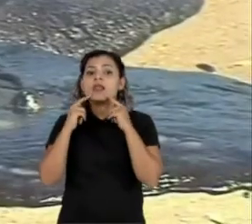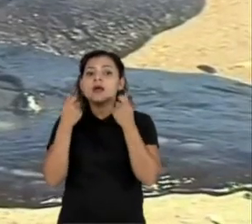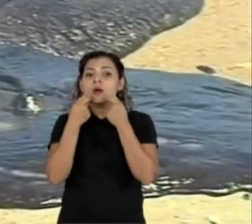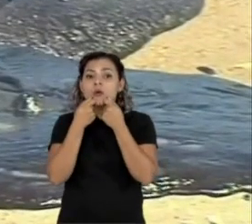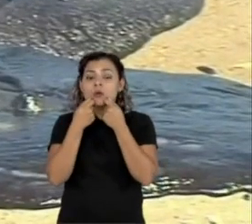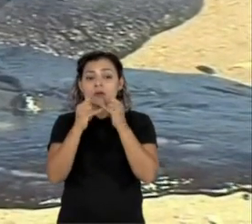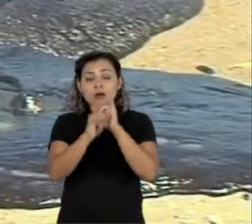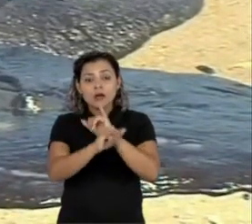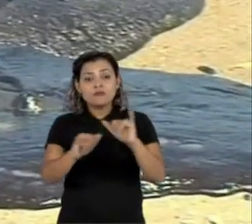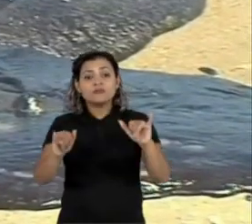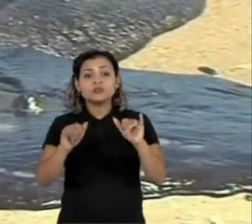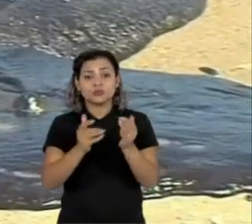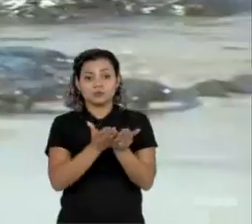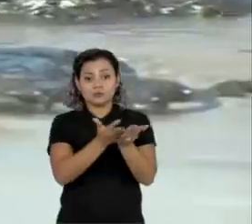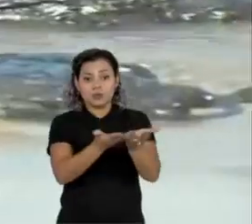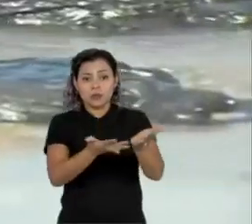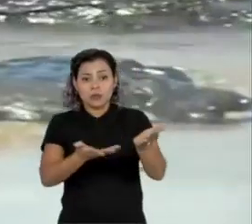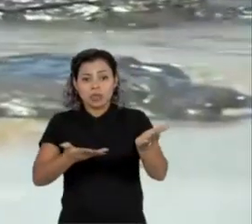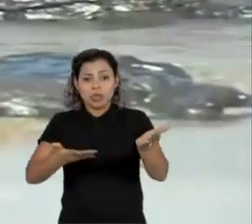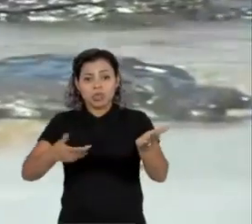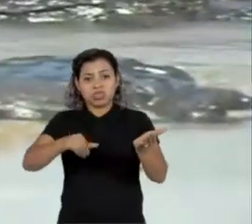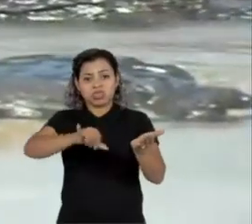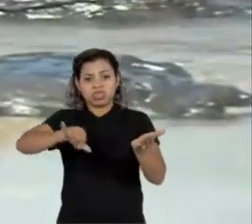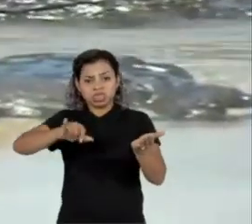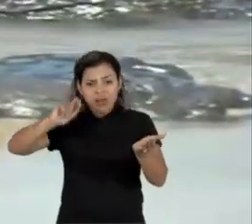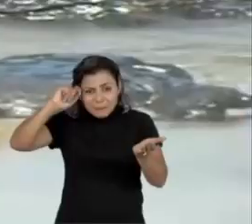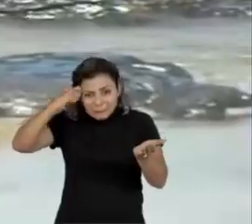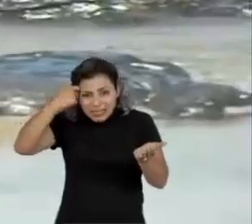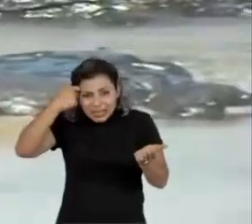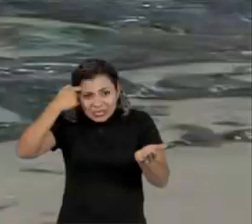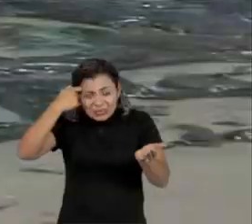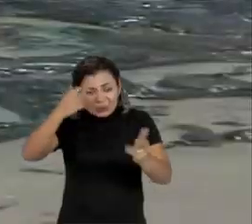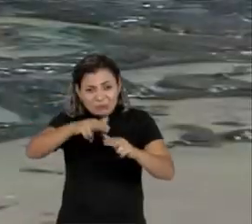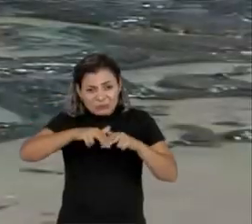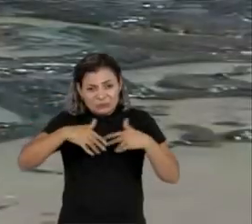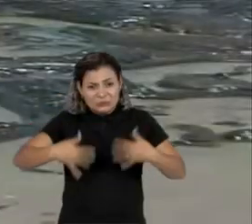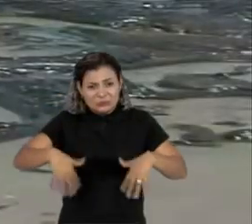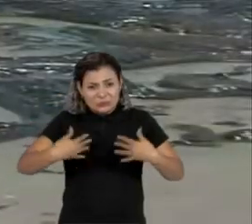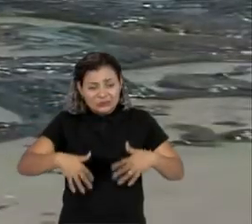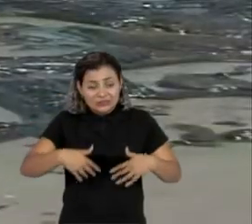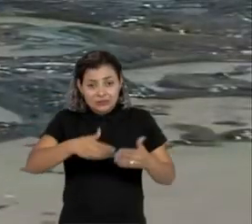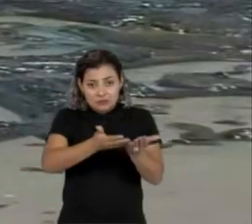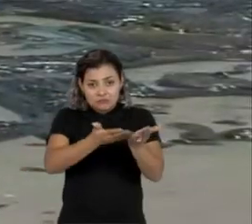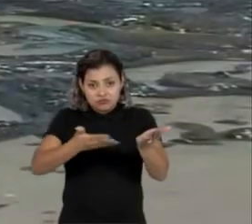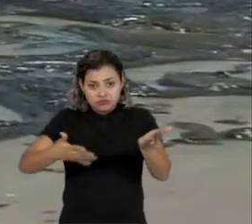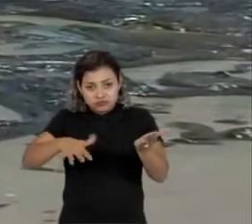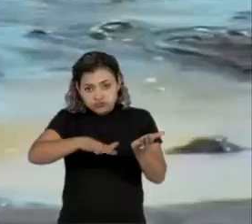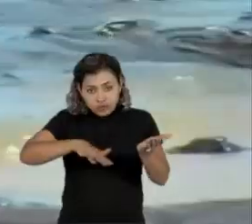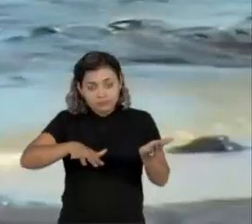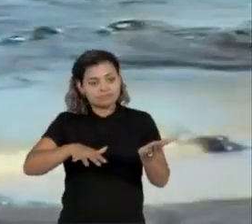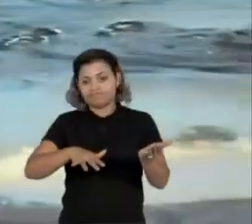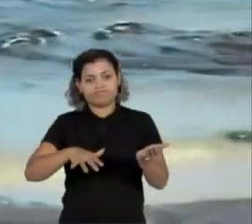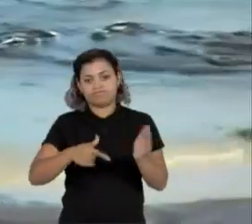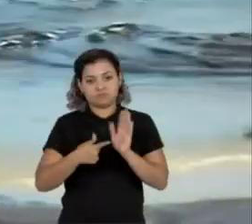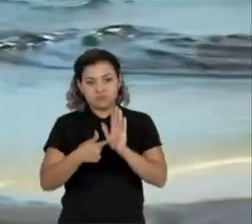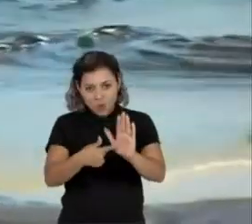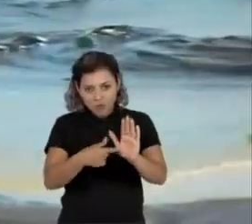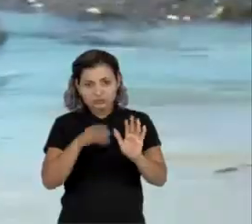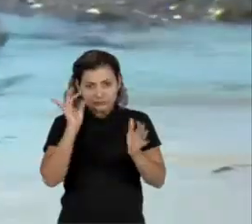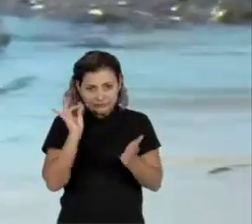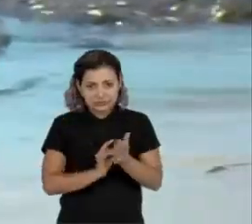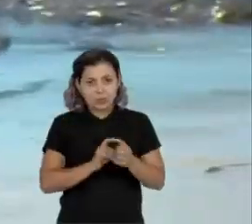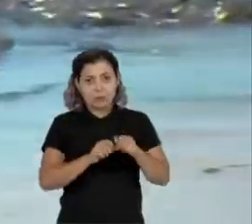que análises feitas em trechos de praias atingidas pelas manchas de óleo cru no estado não apresentam